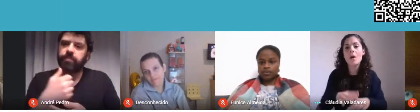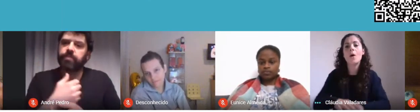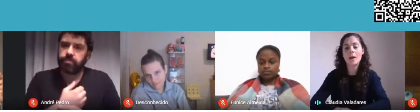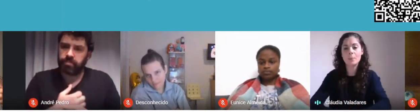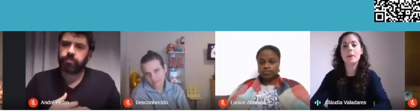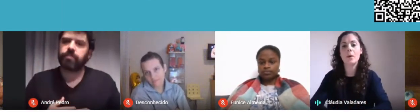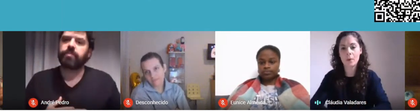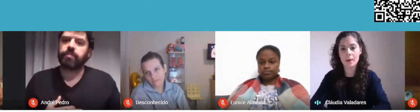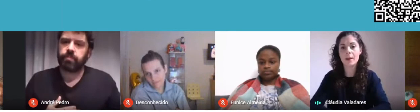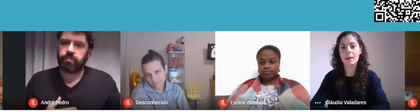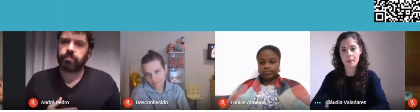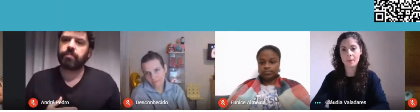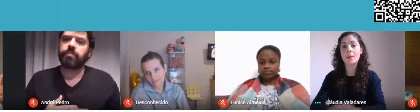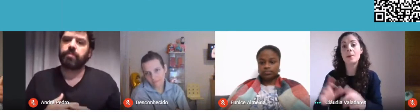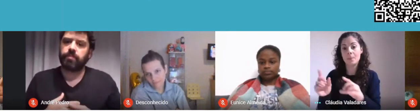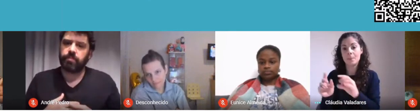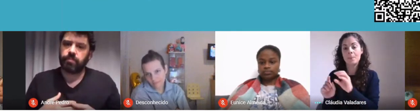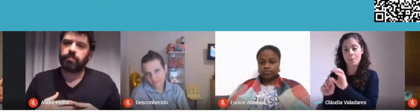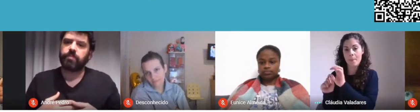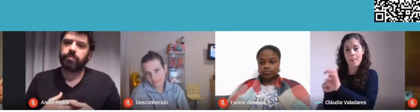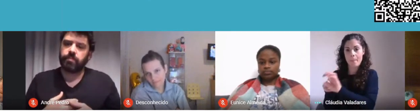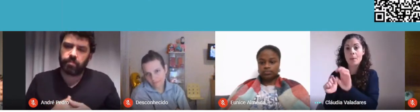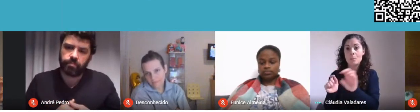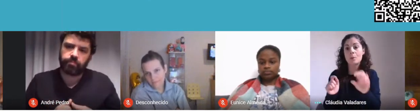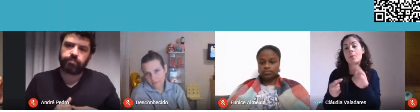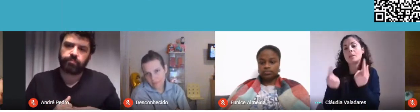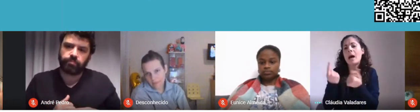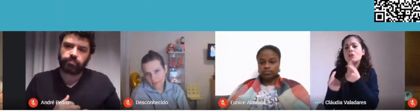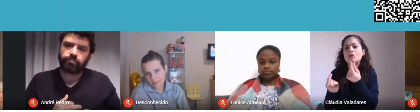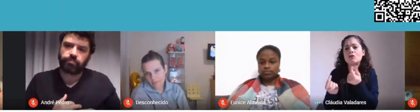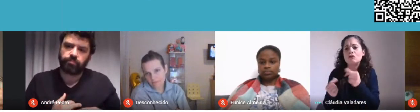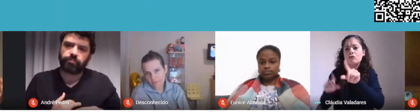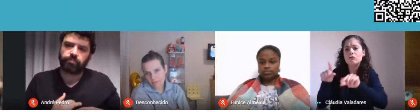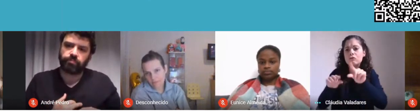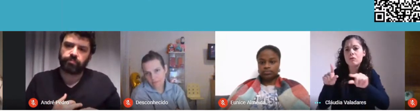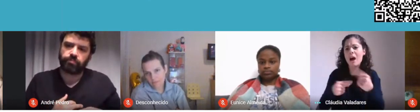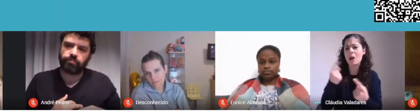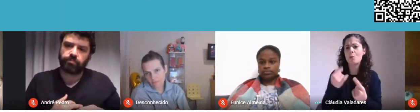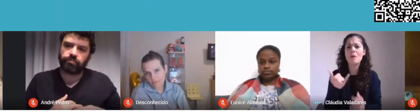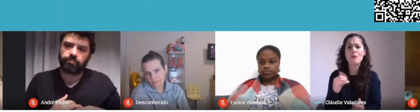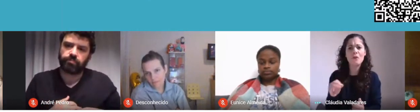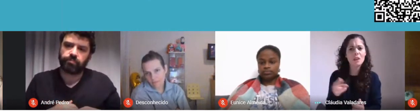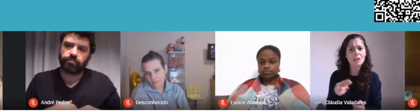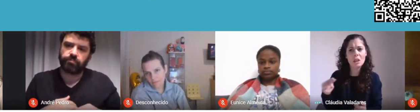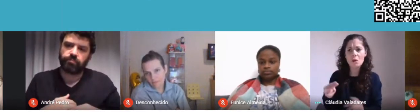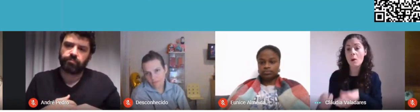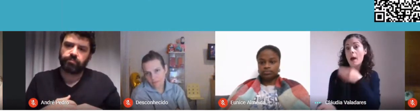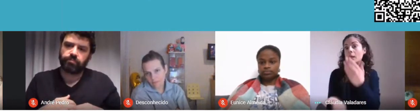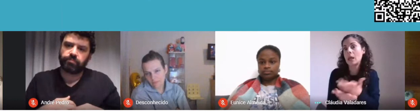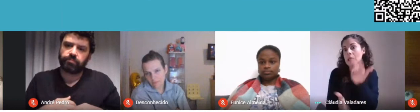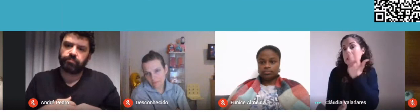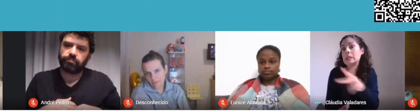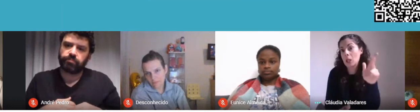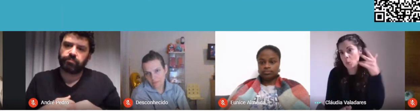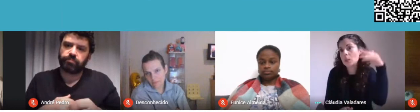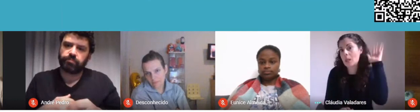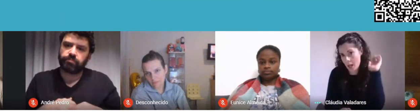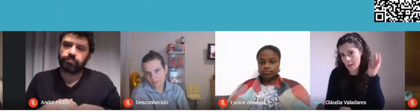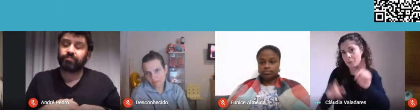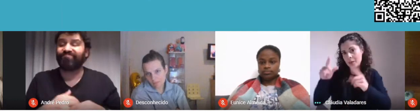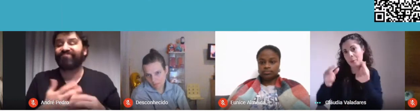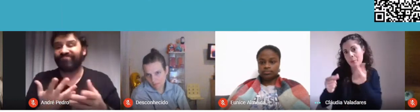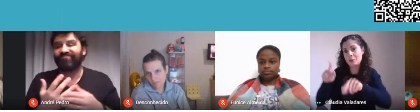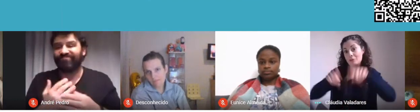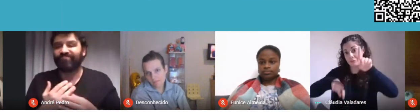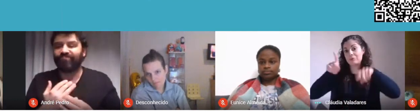Tem vários, Oral B, ok. tem vários preços, das de 20 € até às de 100 e tal euros.